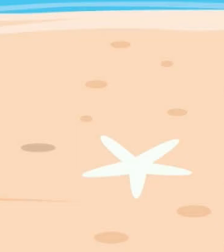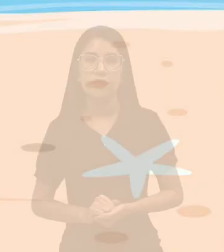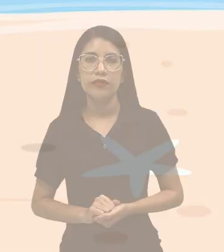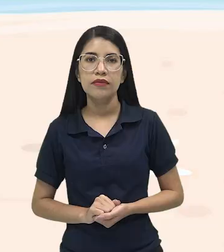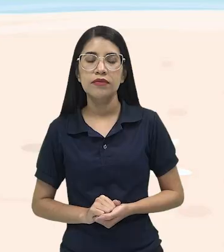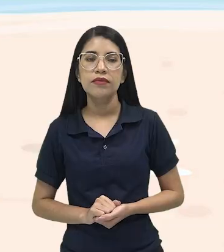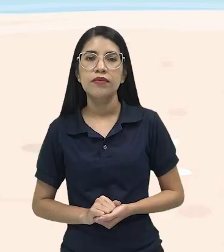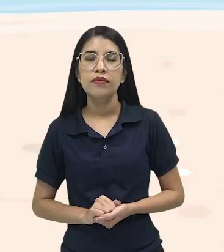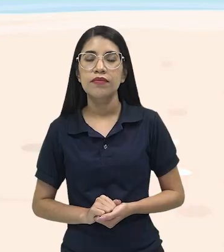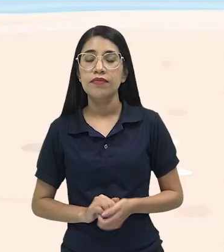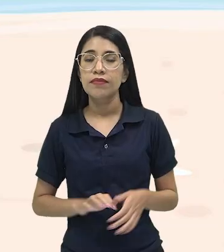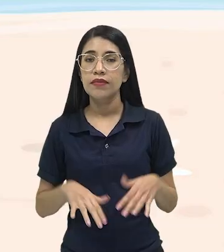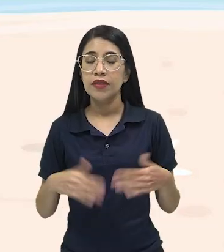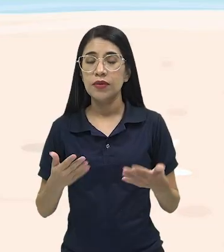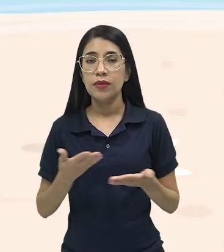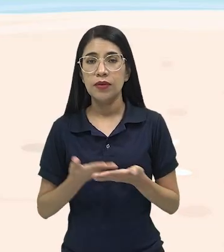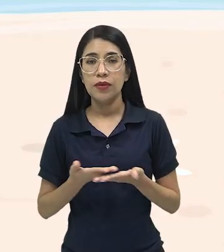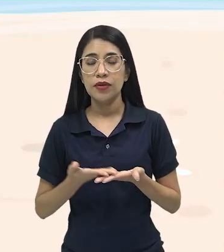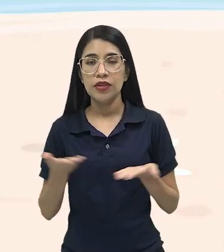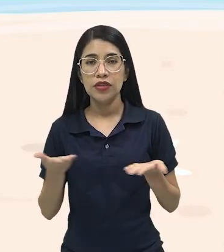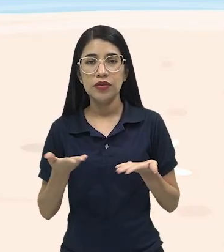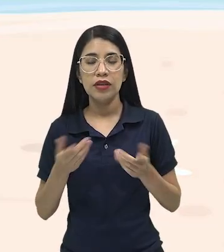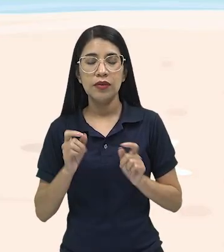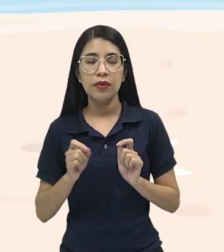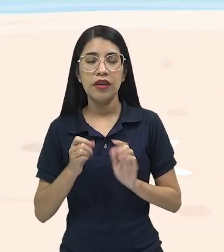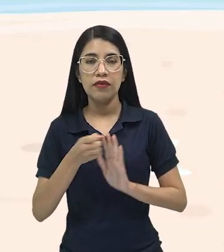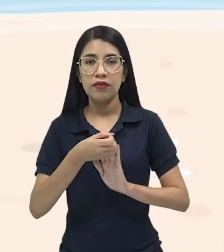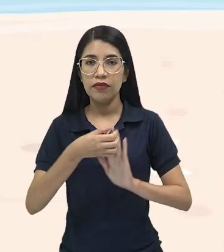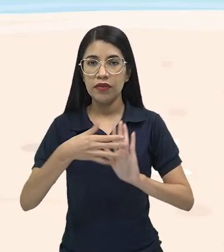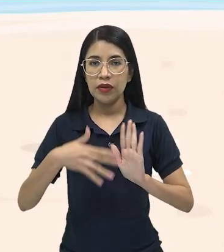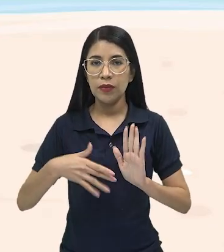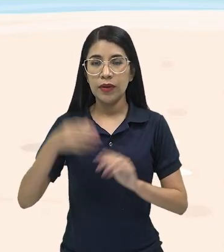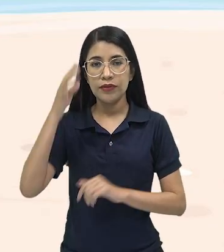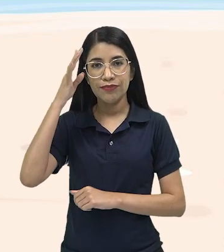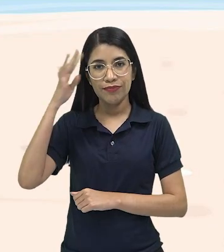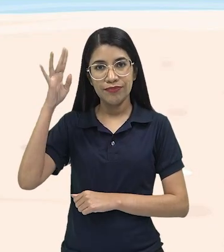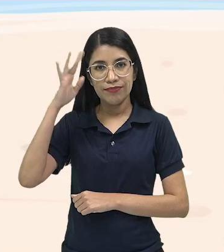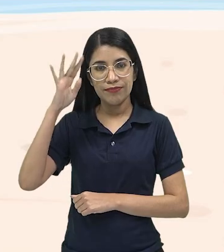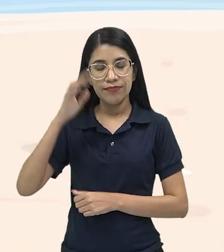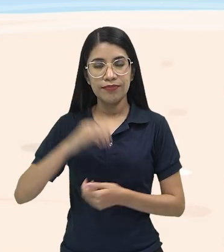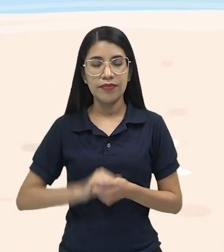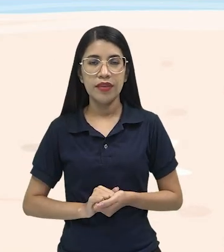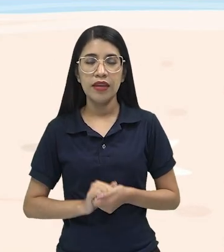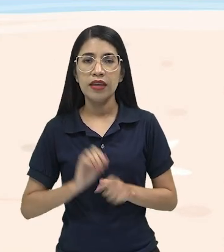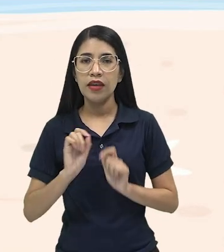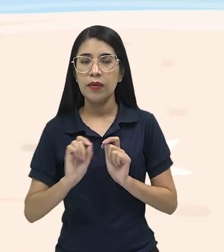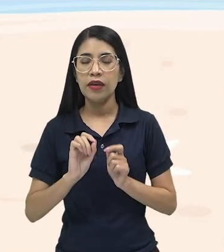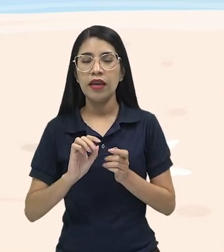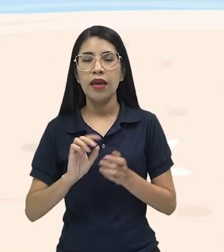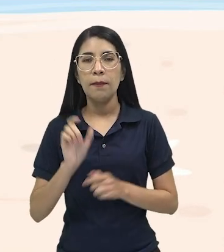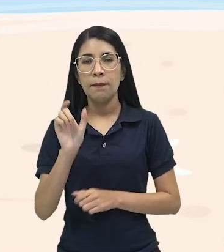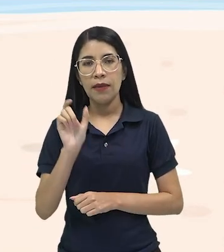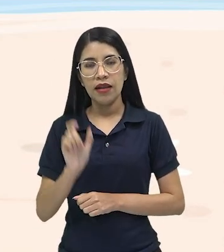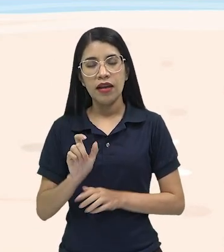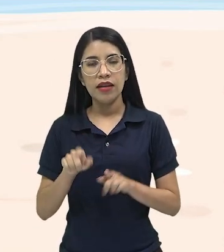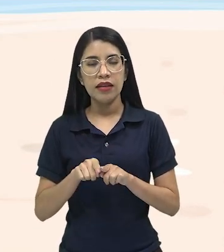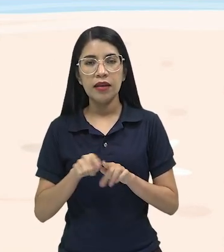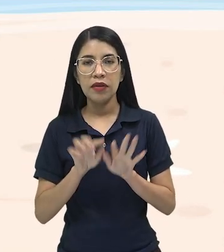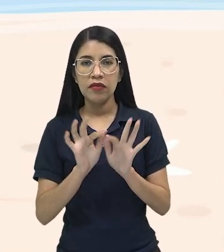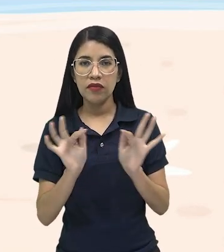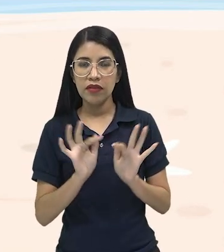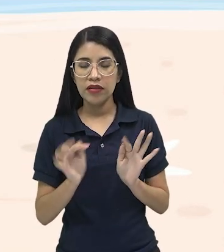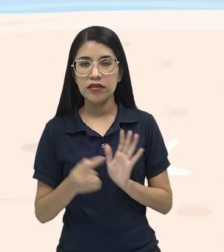Muito bem, turmas. Então, hoje nós vamos estudar as figuras de pensamento, que são palavras e expressões que